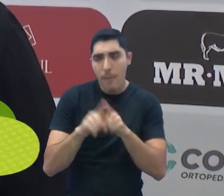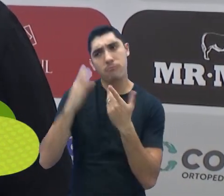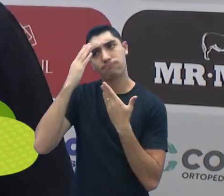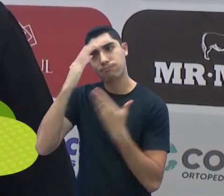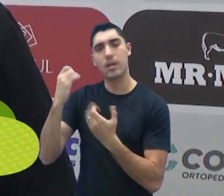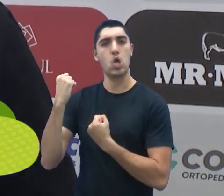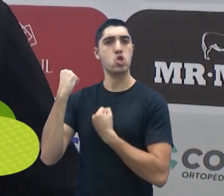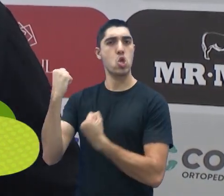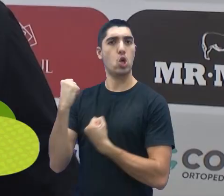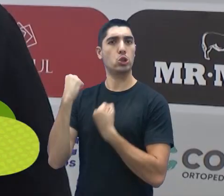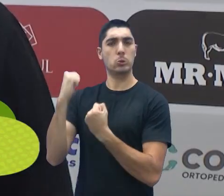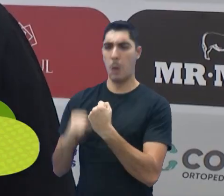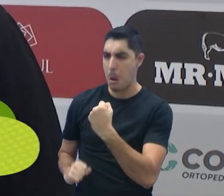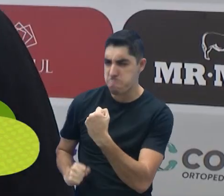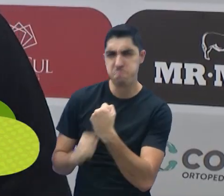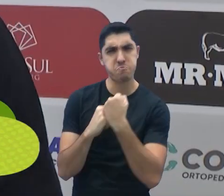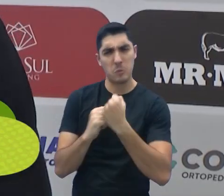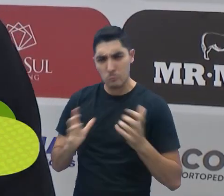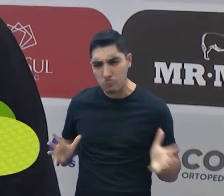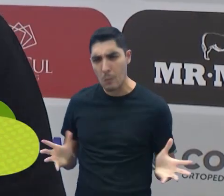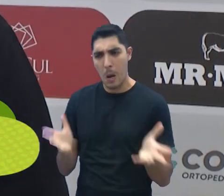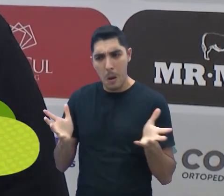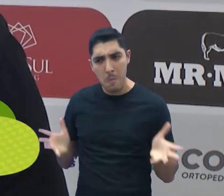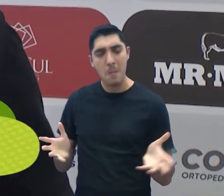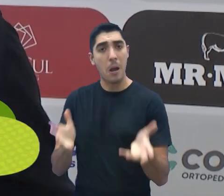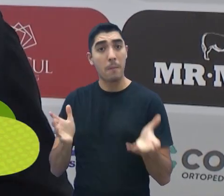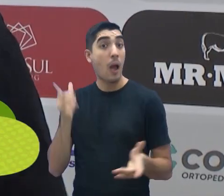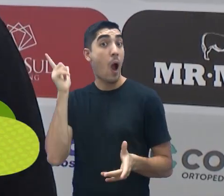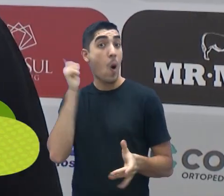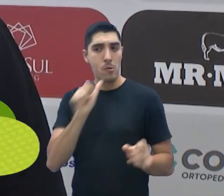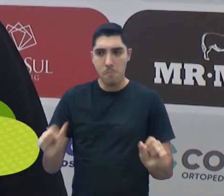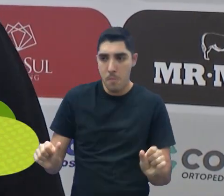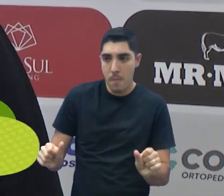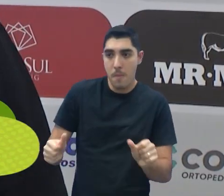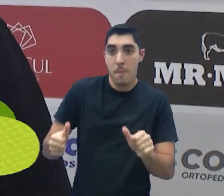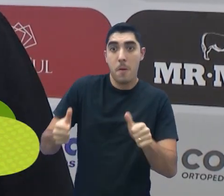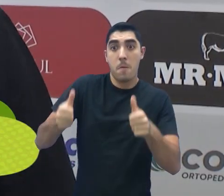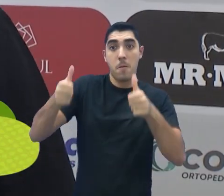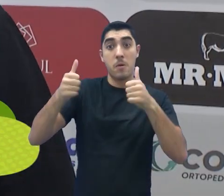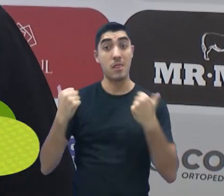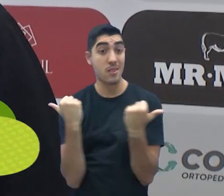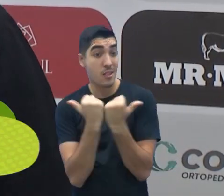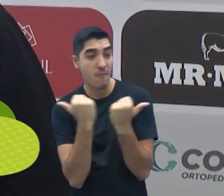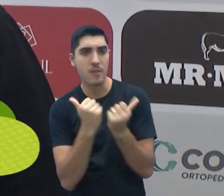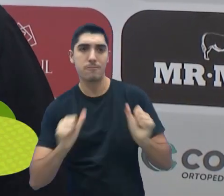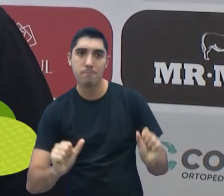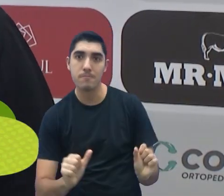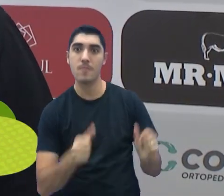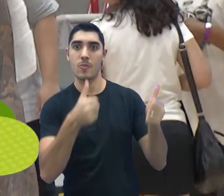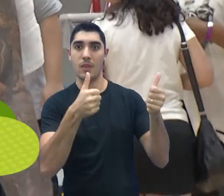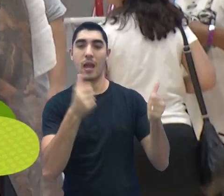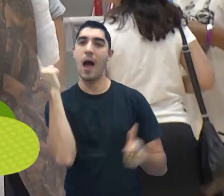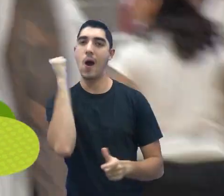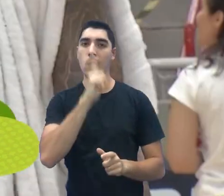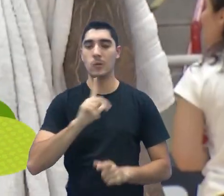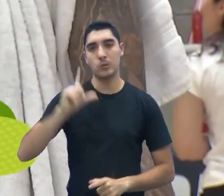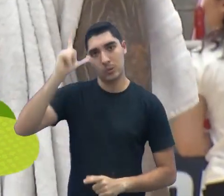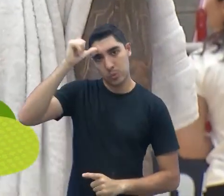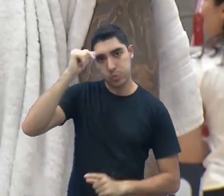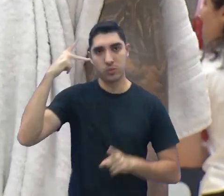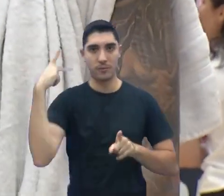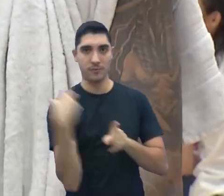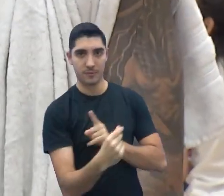super importante, a gente conseguiu dar o nosso ritmo, melhorou a nossa defesa, que era o que a gente estava fazendo de mal, e conseguiu vencer a partida, né? Um cartão